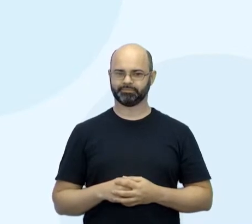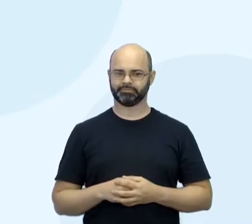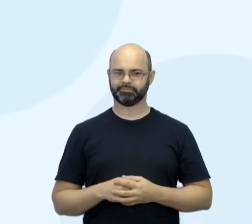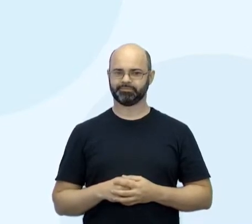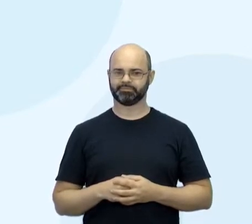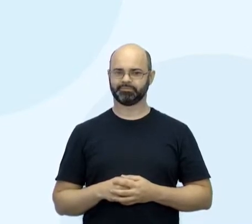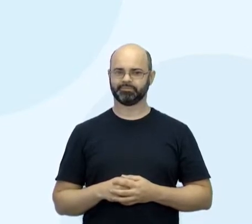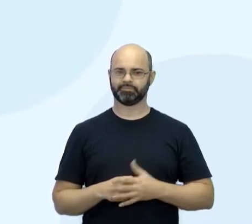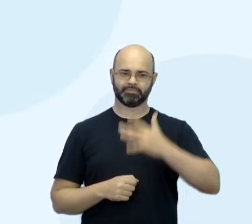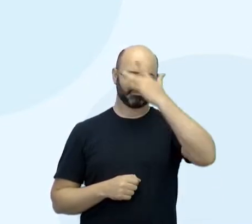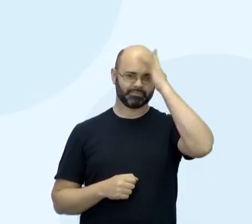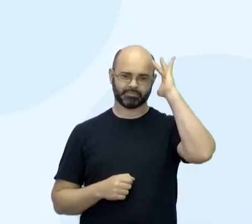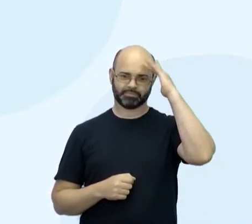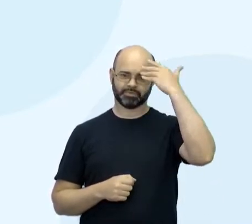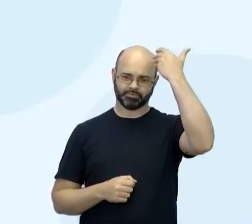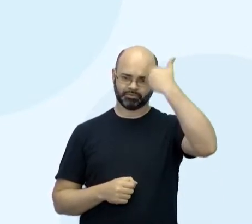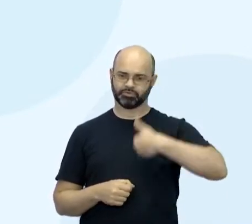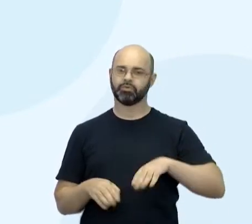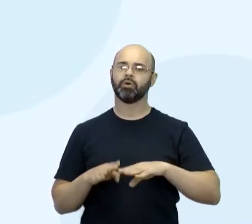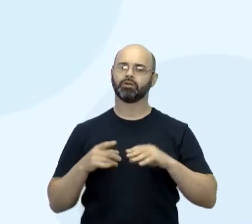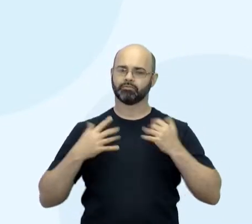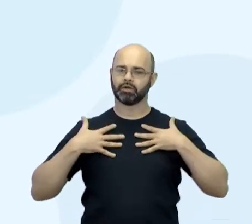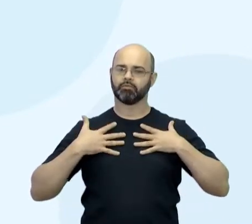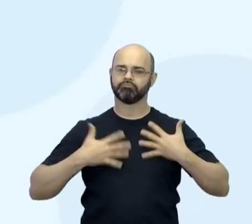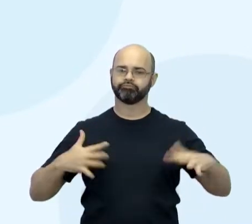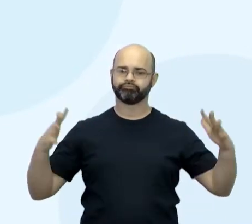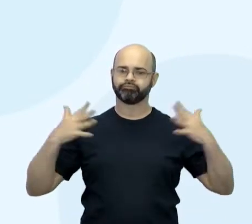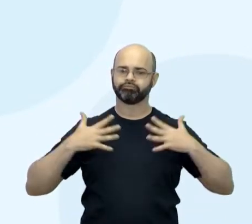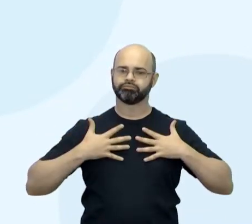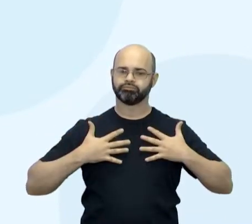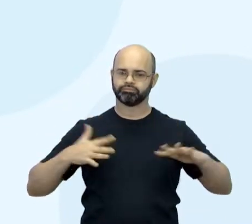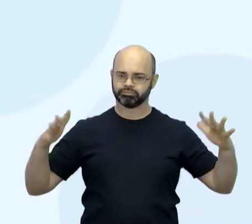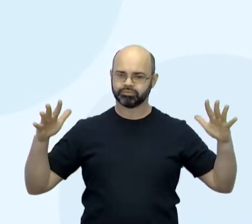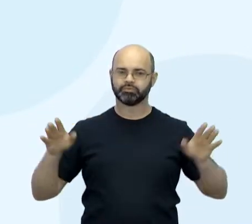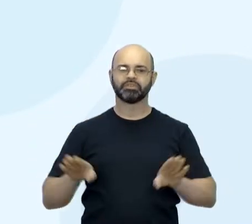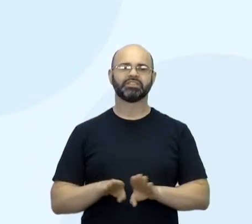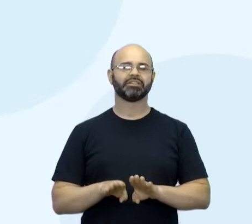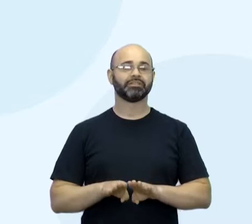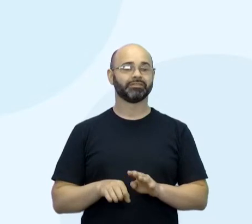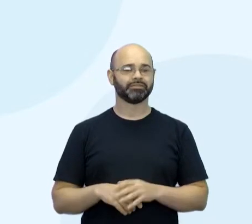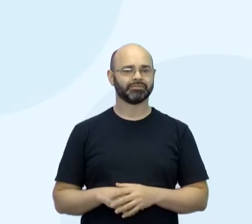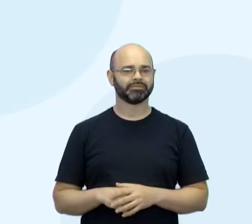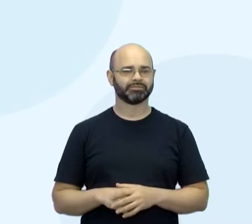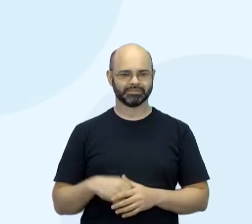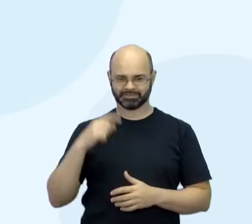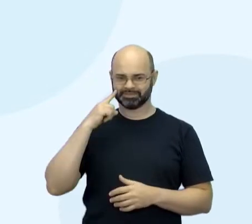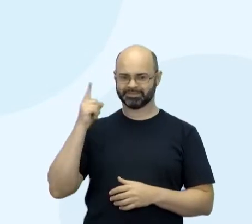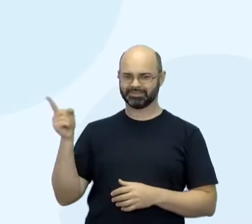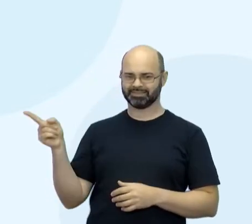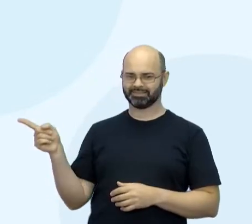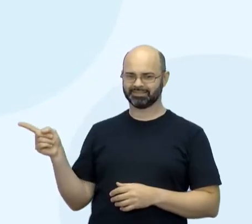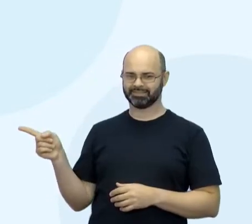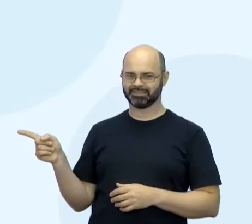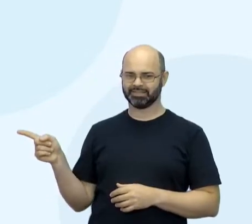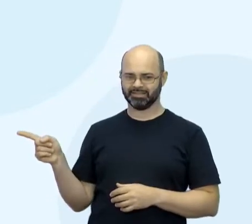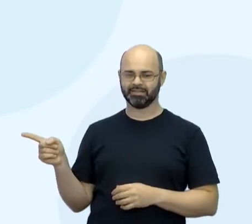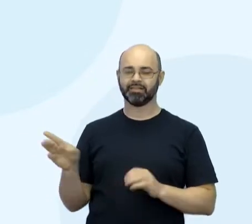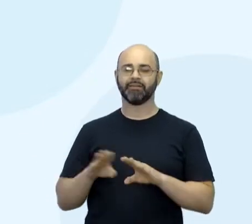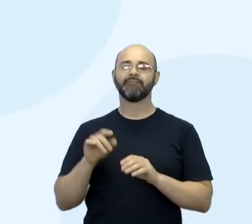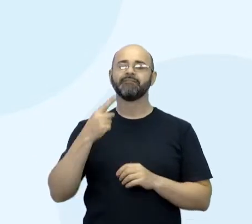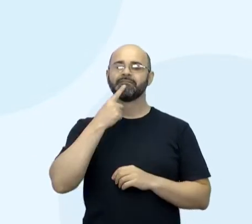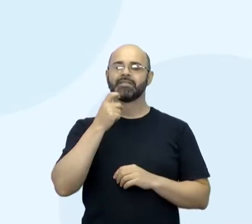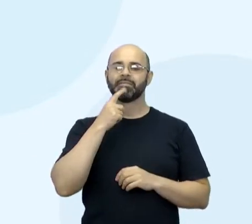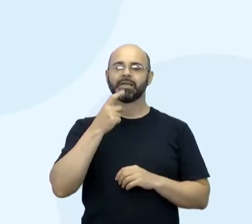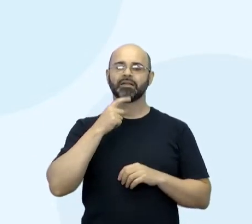do ser humano aqui, né, que emite, aqui no caso. O que mais? Que é a região do infravermelho, ó, tá vendo? Ó? A gente emite no infravermelho, né, que